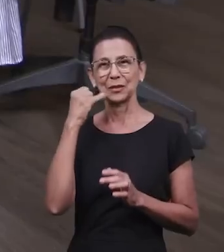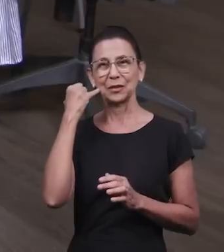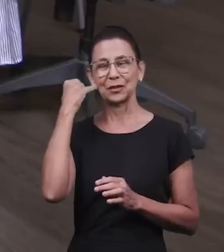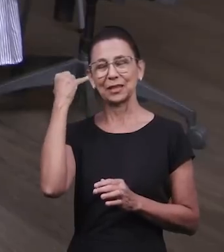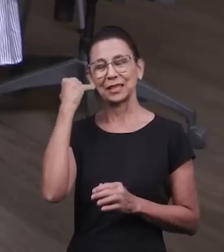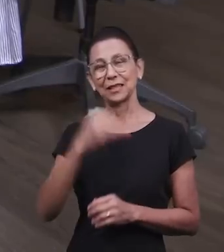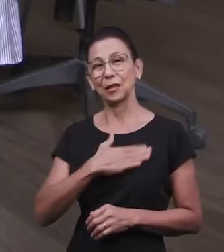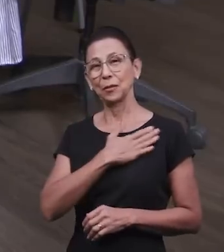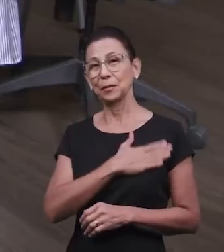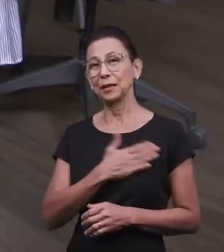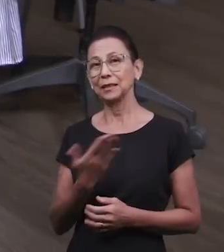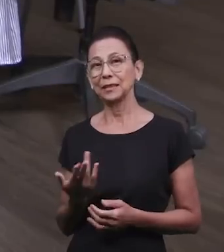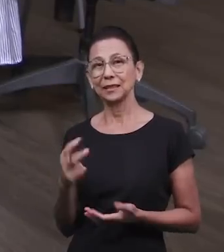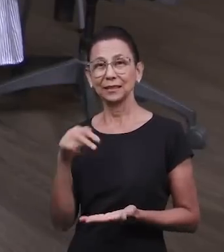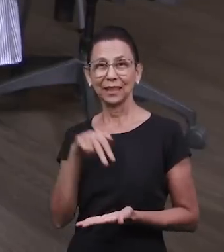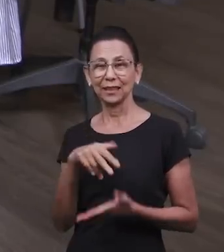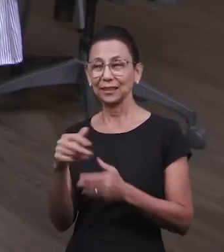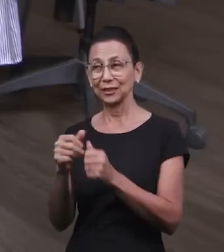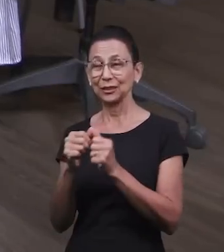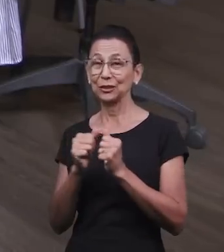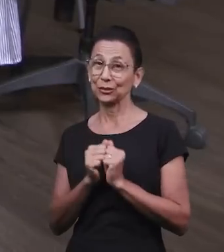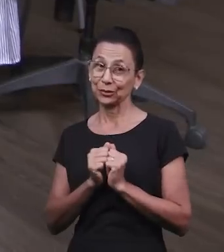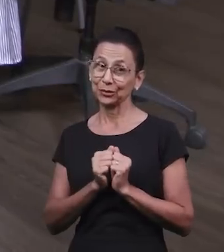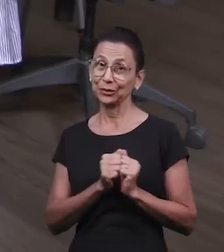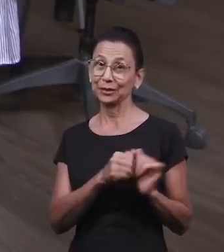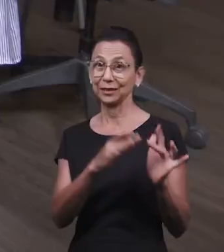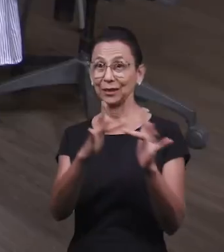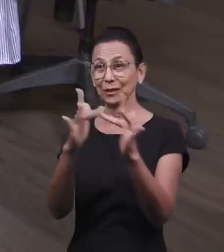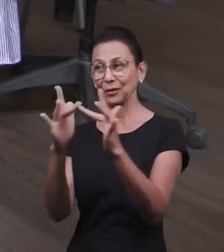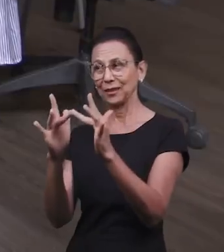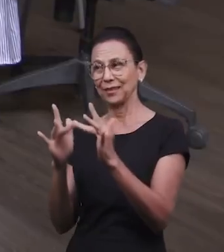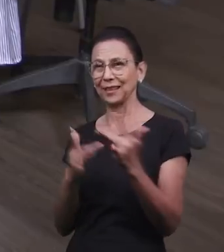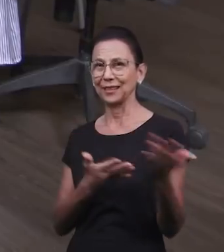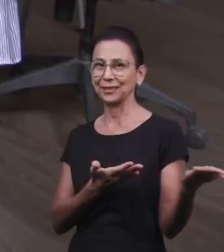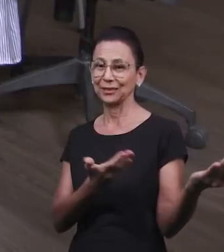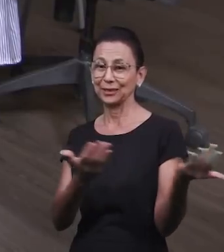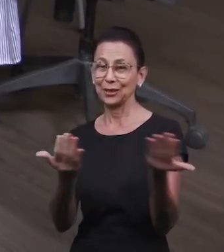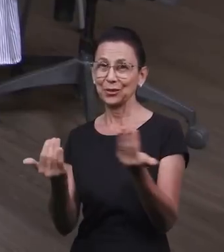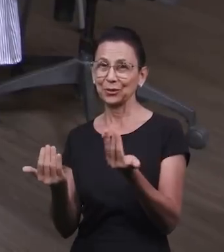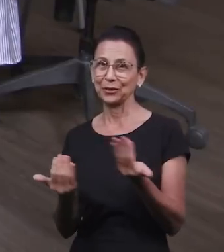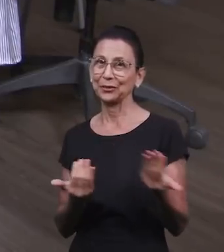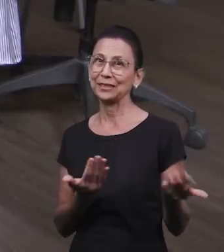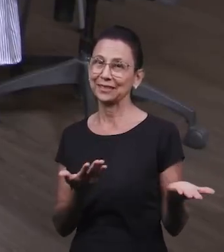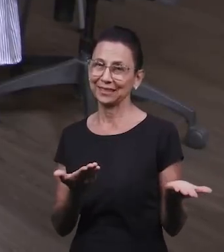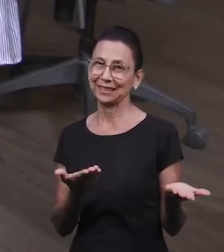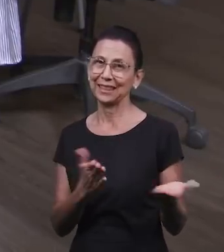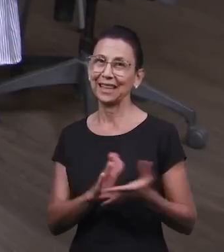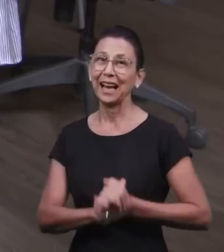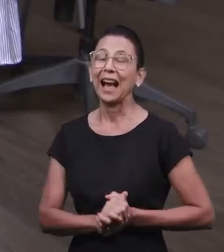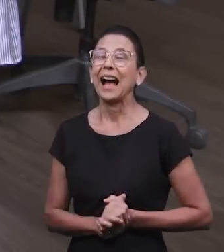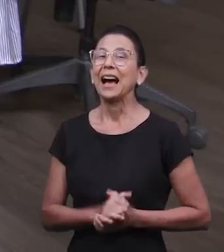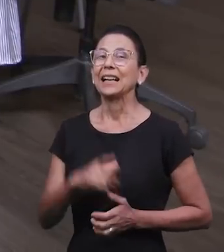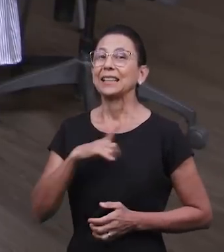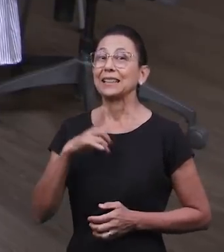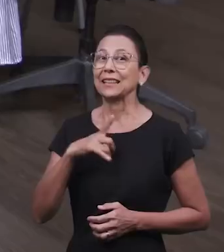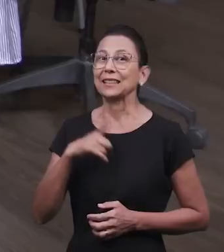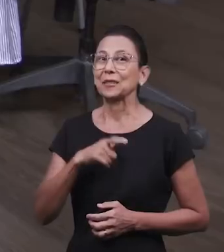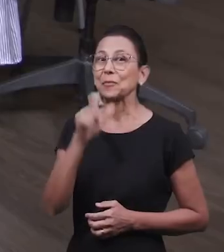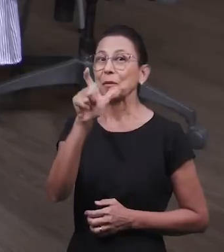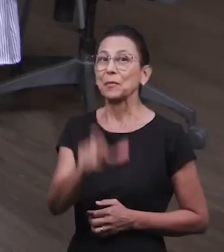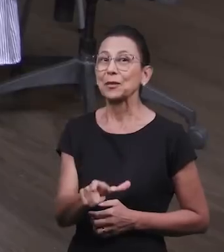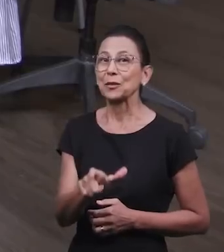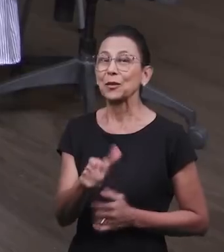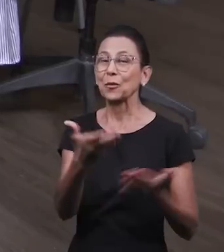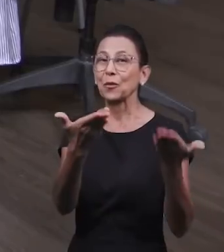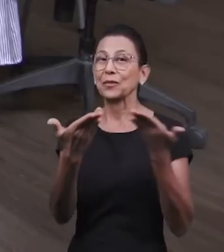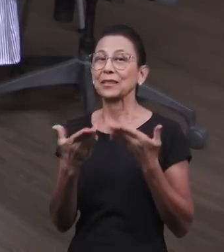lado. Amém. E rodeada, né? Dos belos jovens. E do nosso convidado especial, que eu não vou passar. Deixa para o senhor.